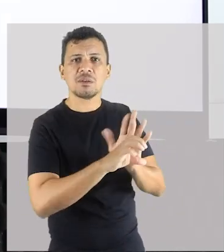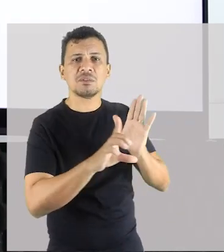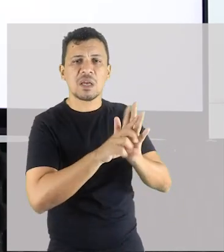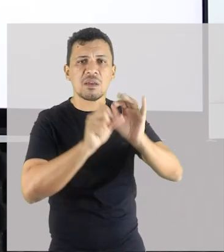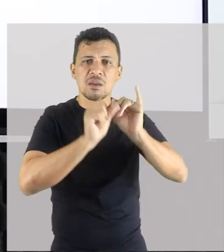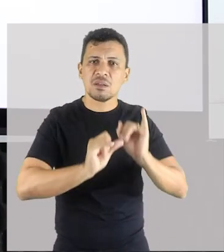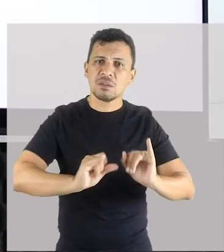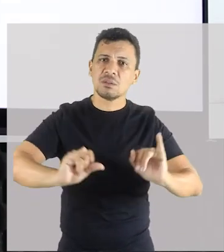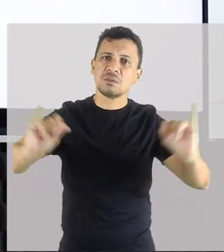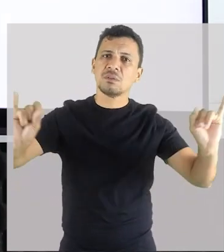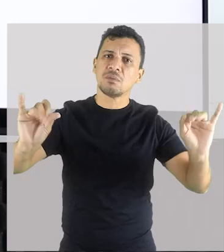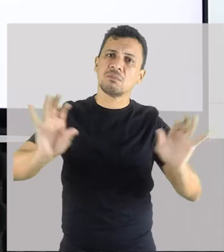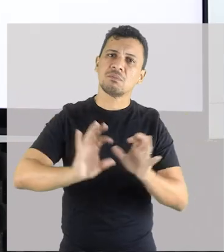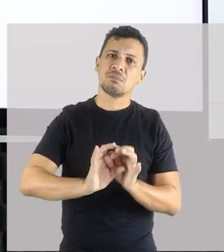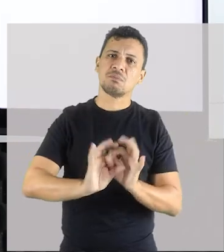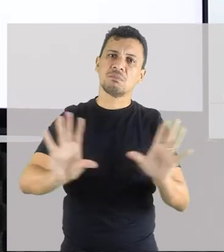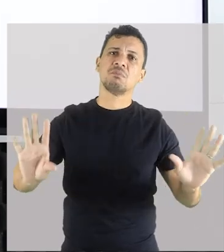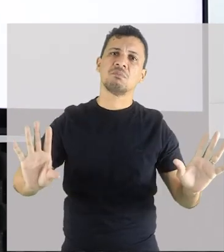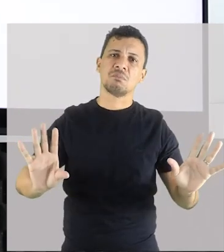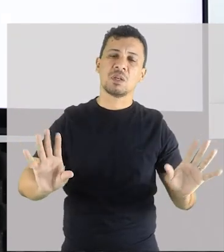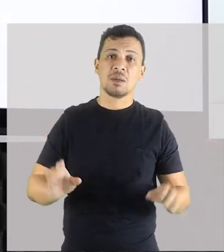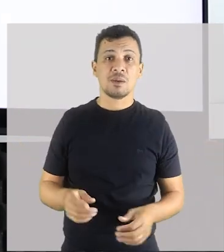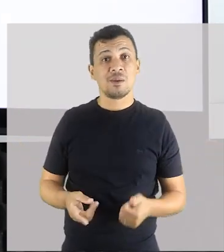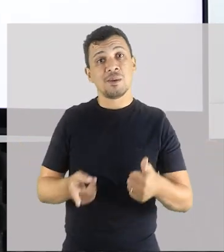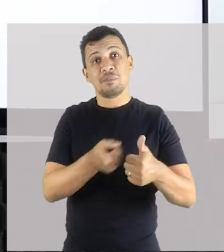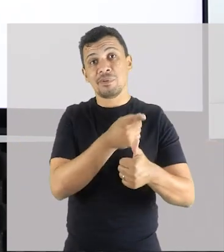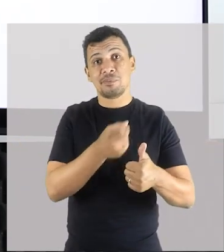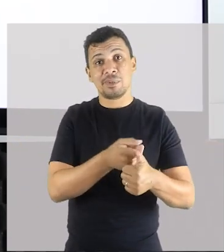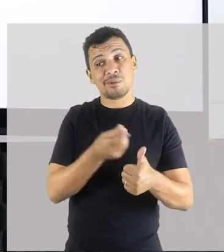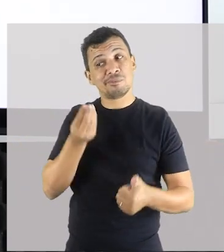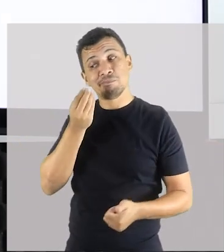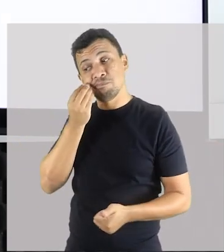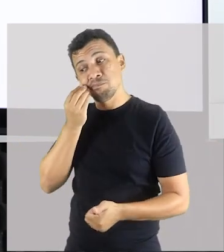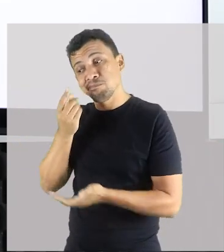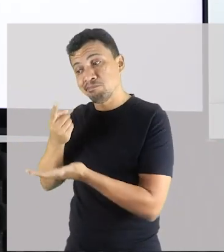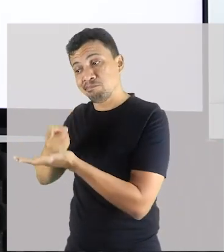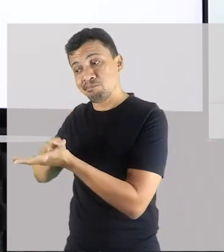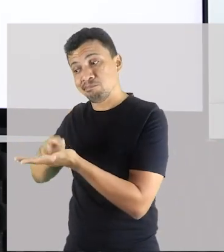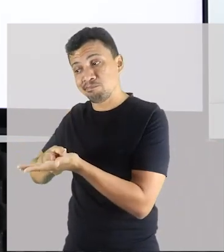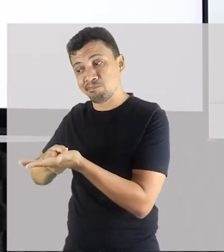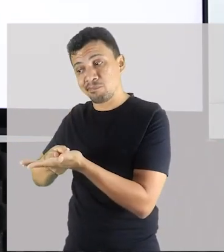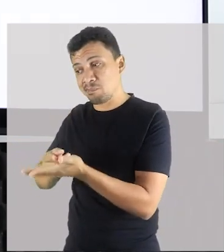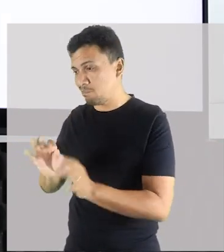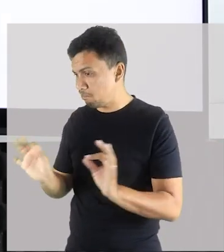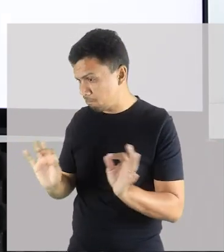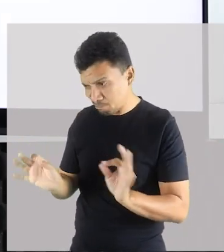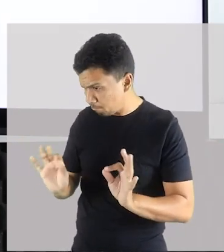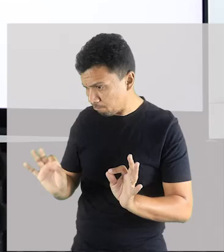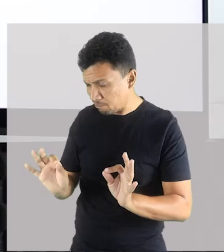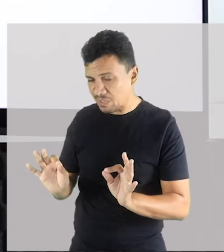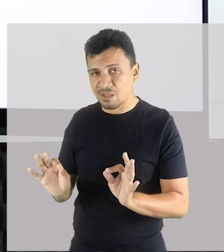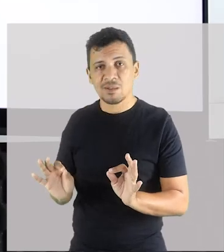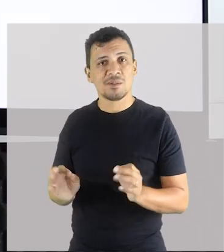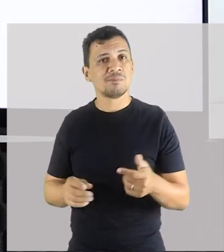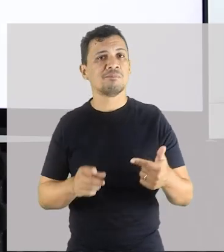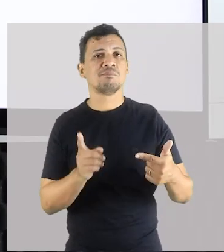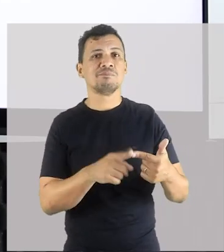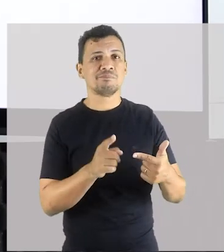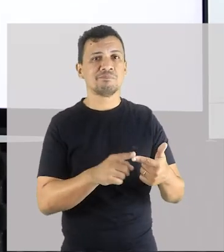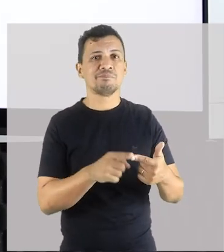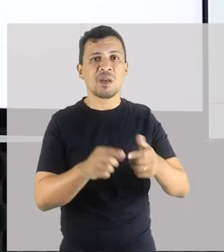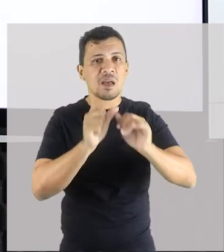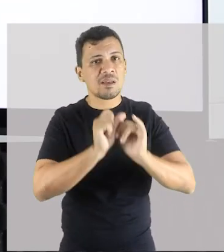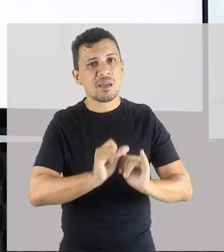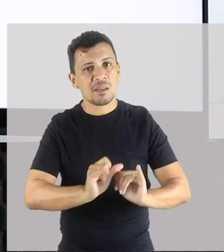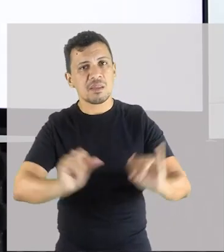primeiro eles buscaram um consenso, mas como eles não tiveram resposta, eles foram então para a Declaração de Independência, né, criando então um